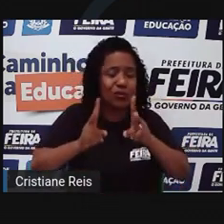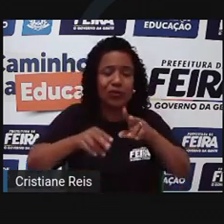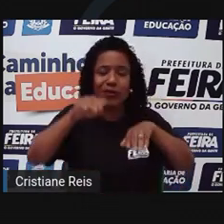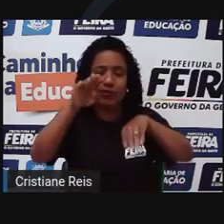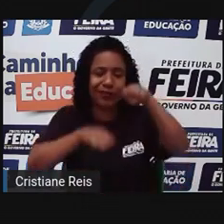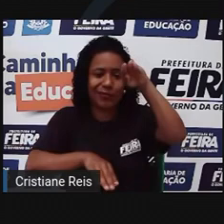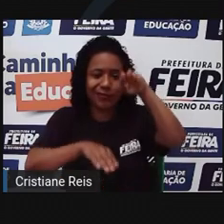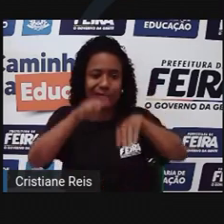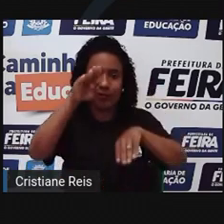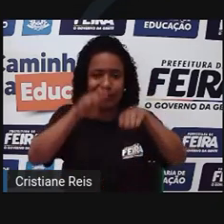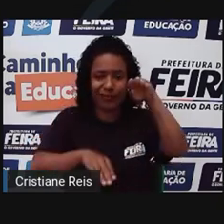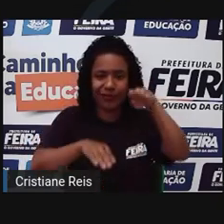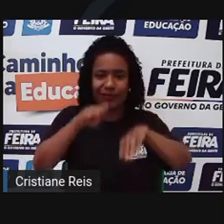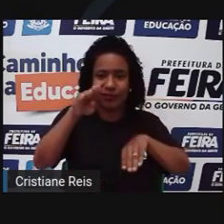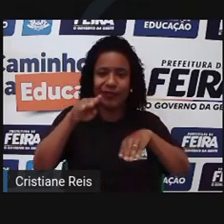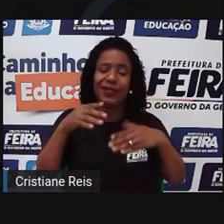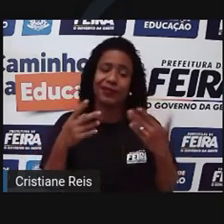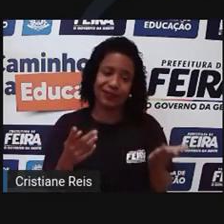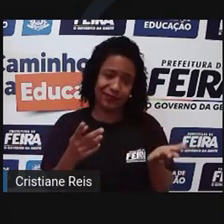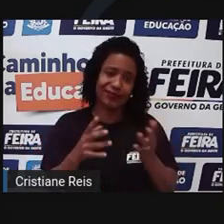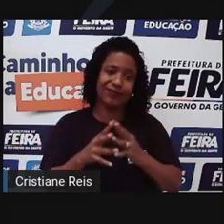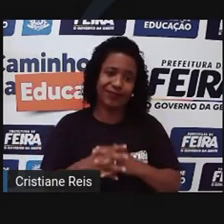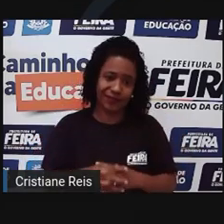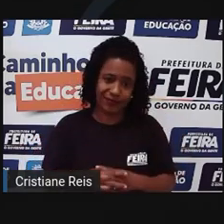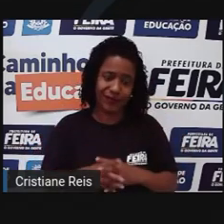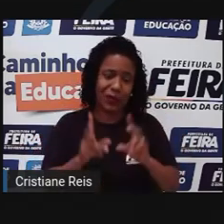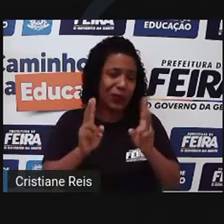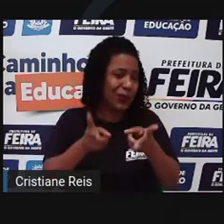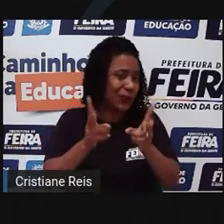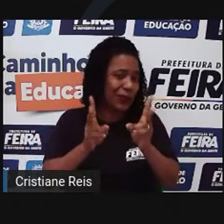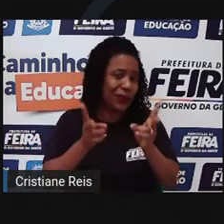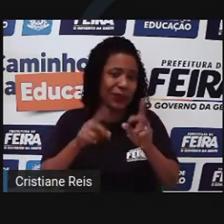satisfeitas com a desigualdade, eu acho. Já que a educação